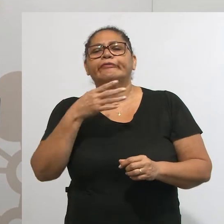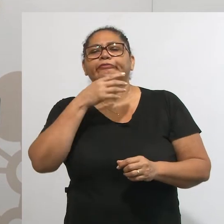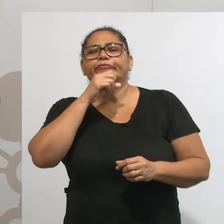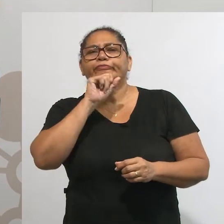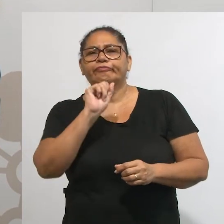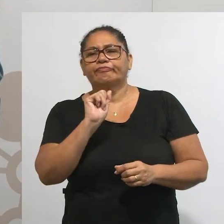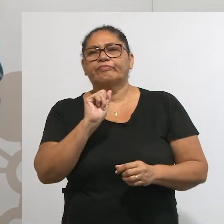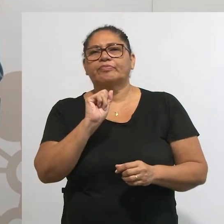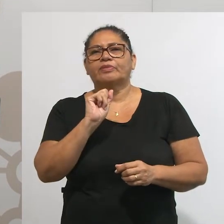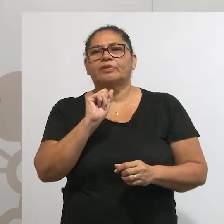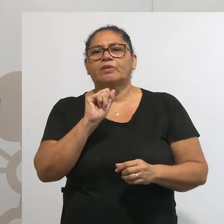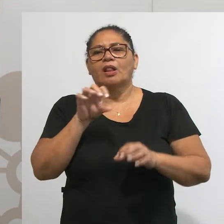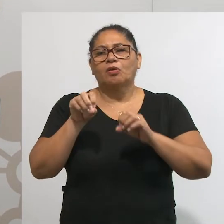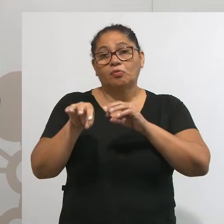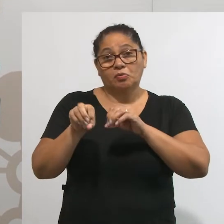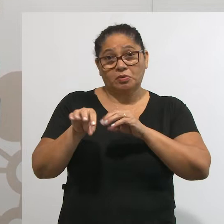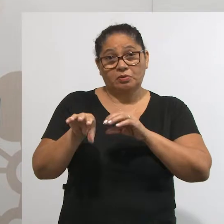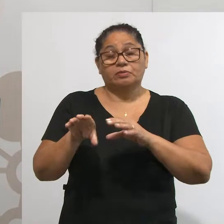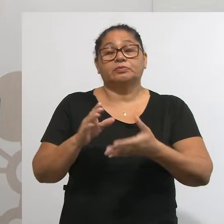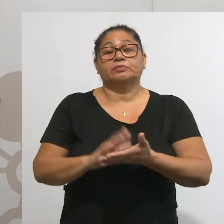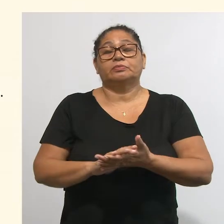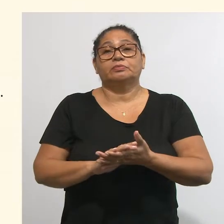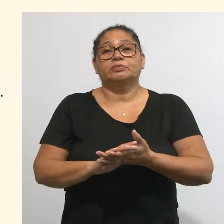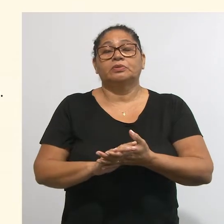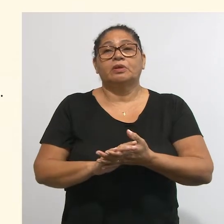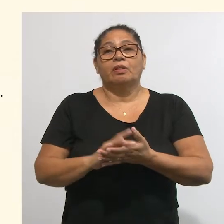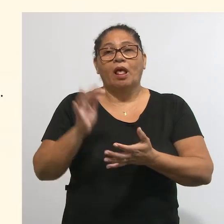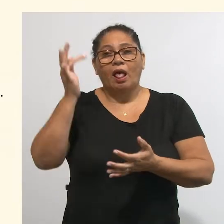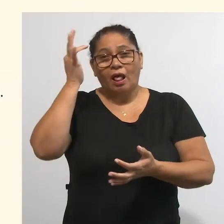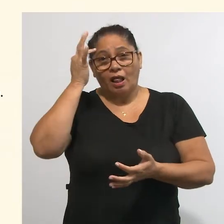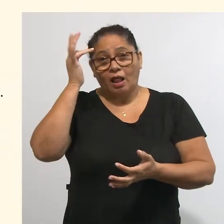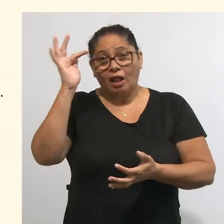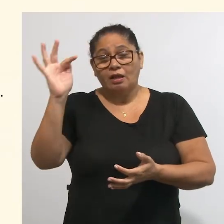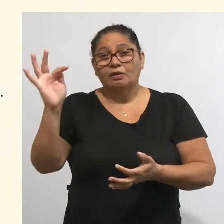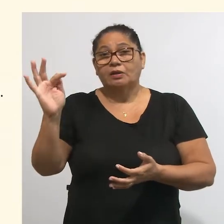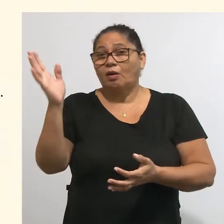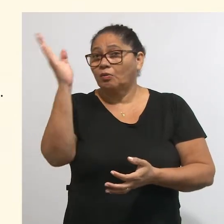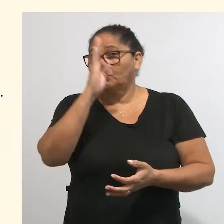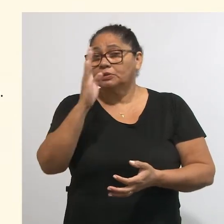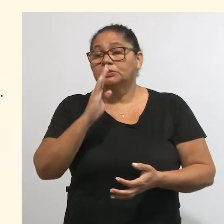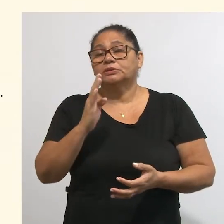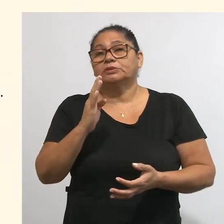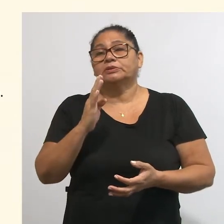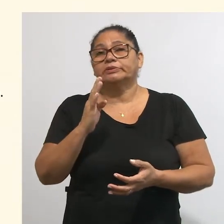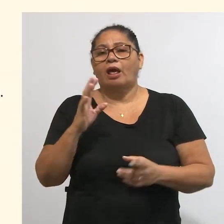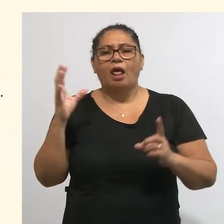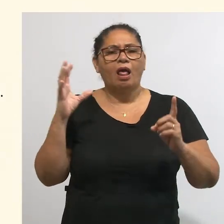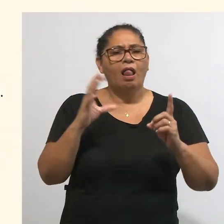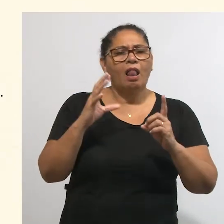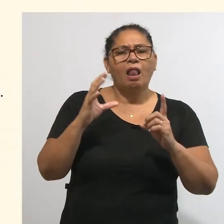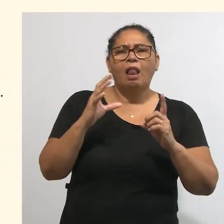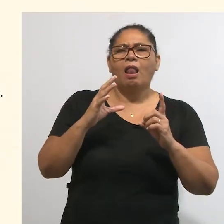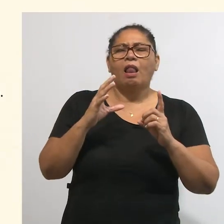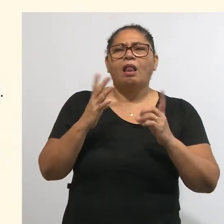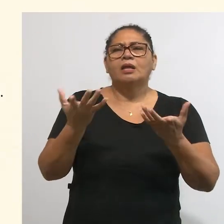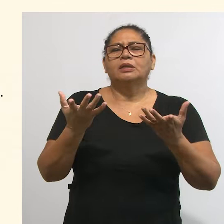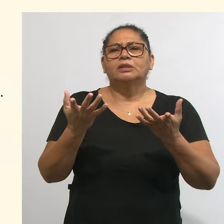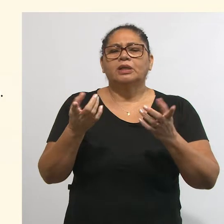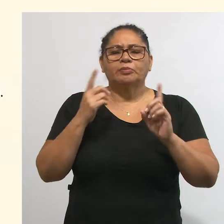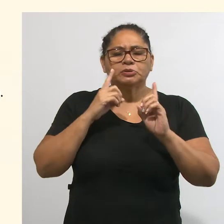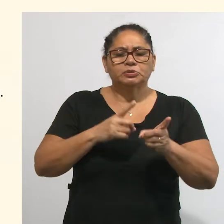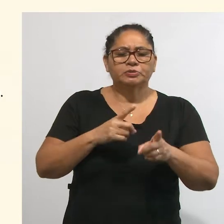Paulo Freire? Paulo Freire, ele foi um educador e filósofo brasileiro que influenciou o movimento